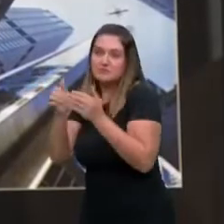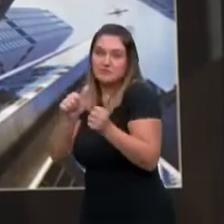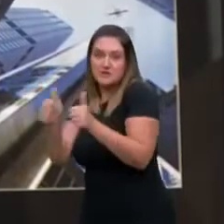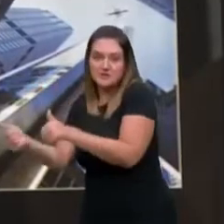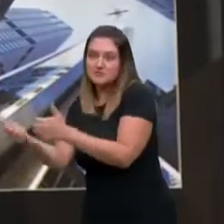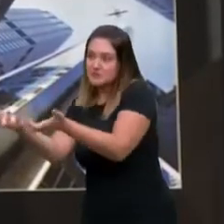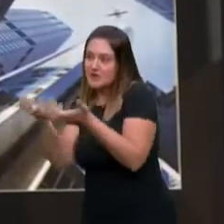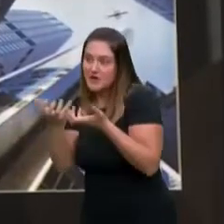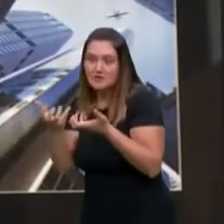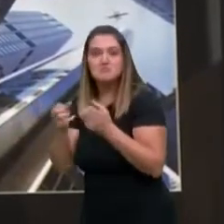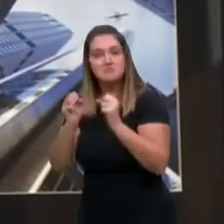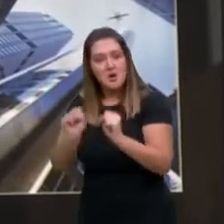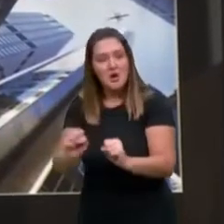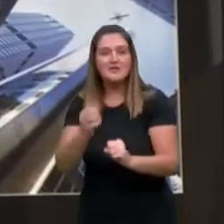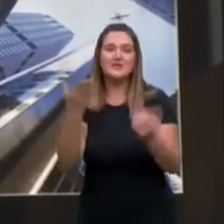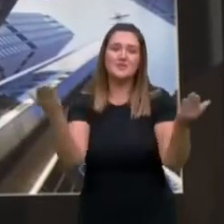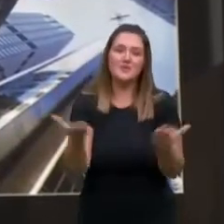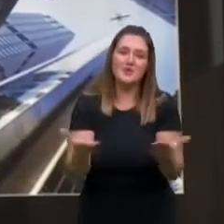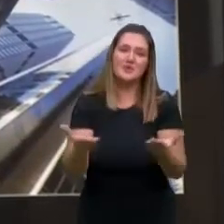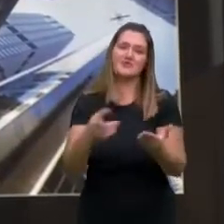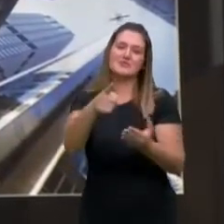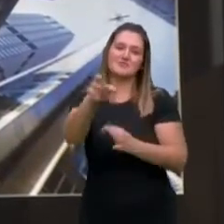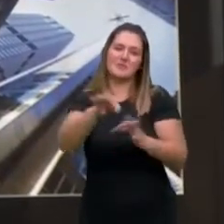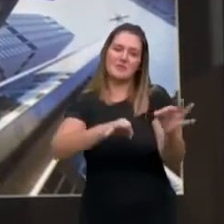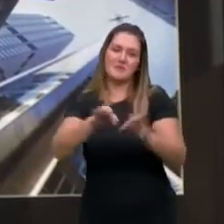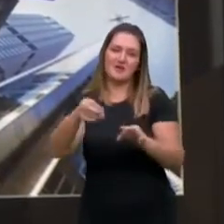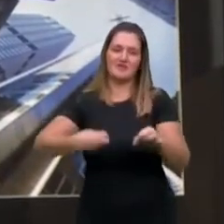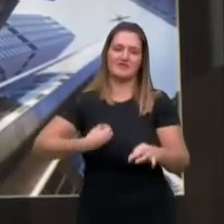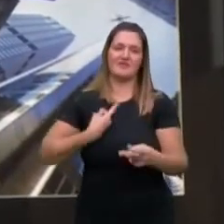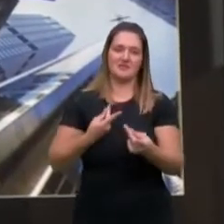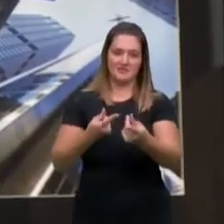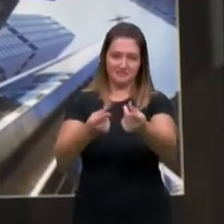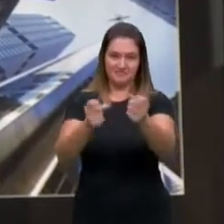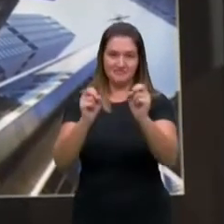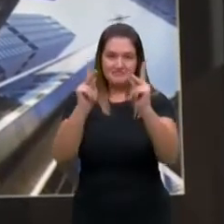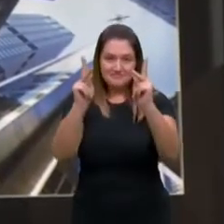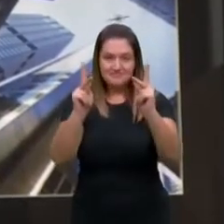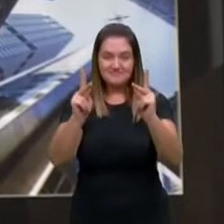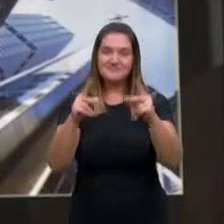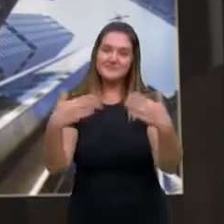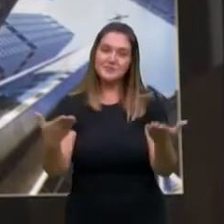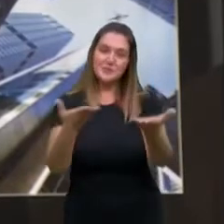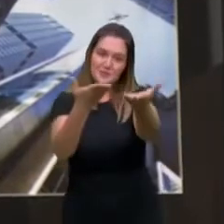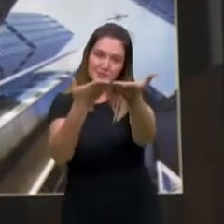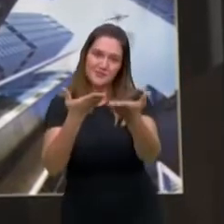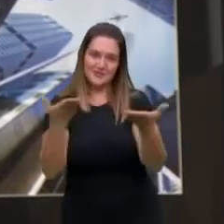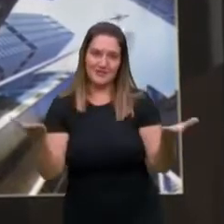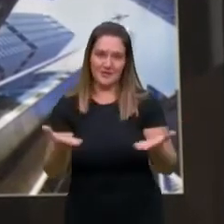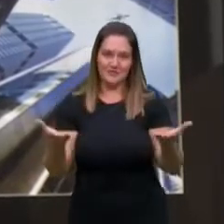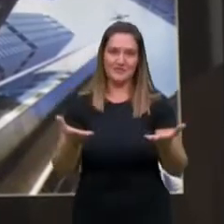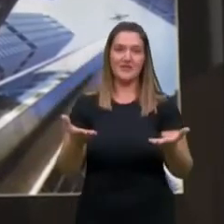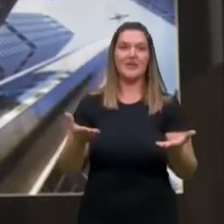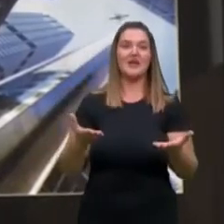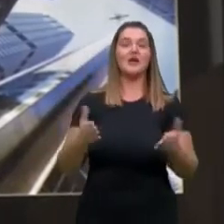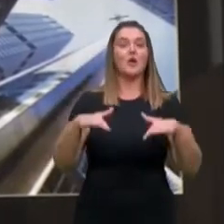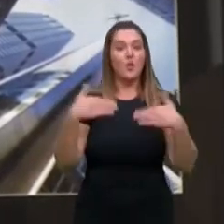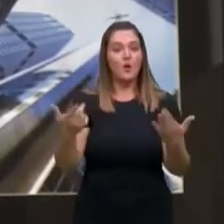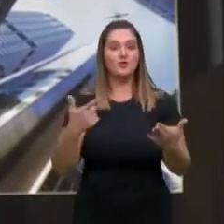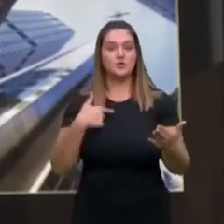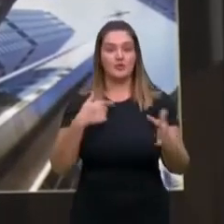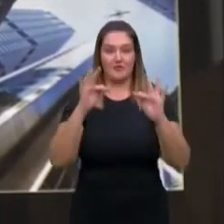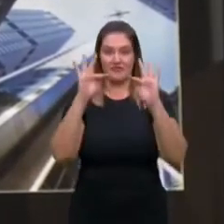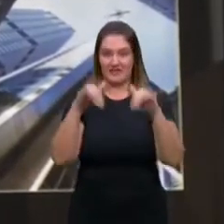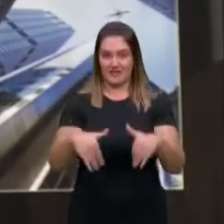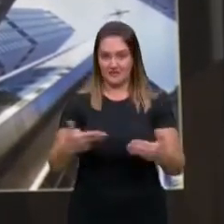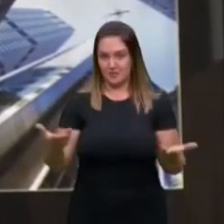ser batizado, para que você se prepare para a vida eterna. Está bem? Então, nesse momento, quero te fazer um convite. Quando eu terminar